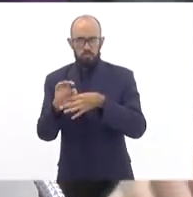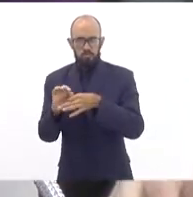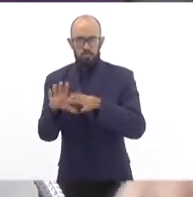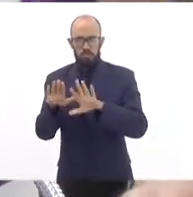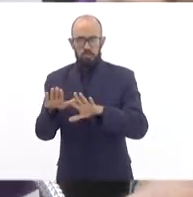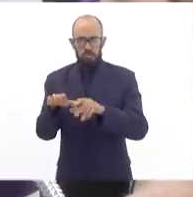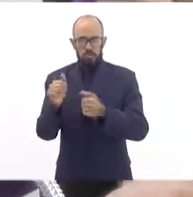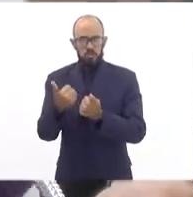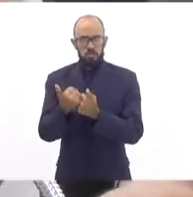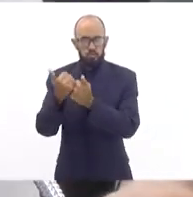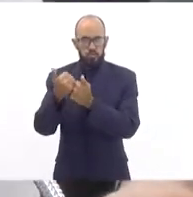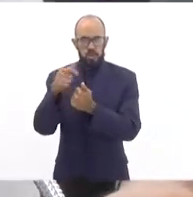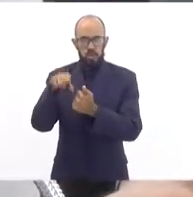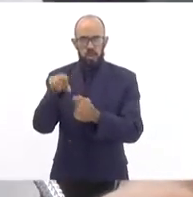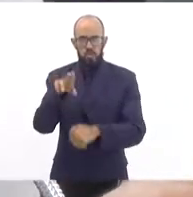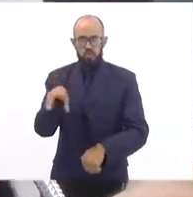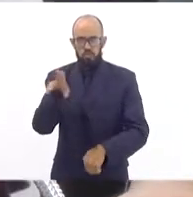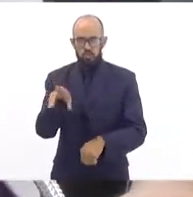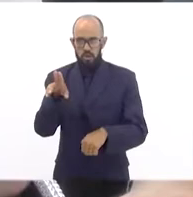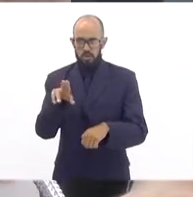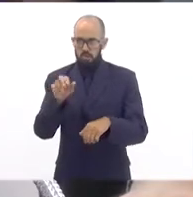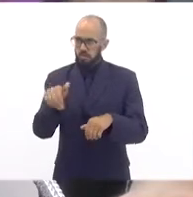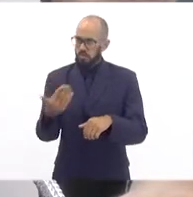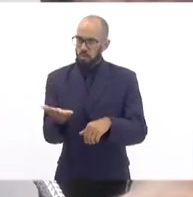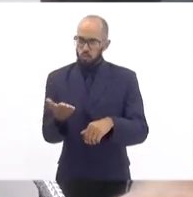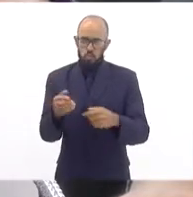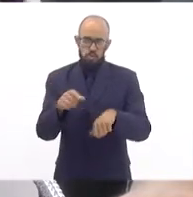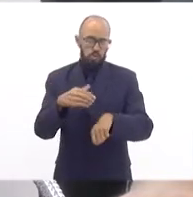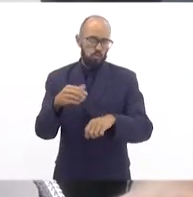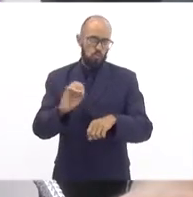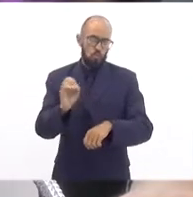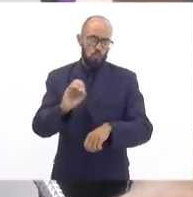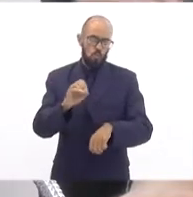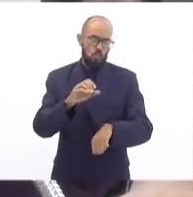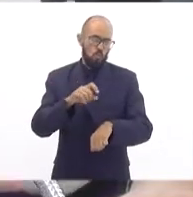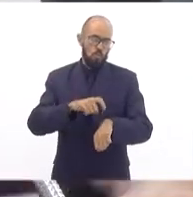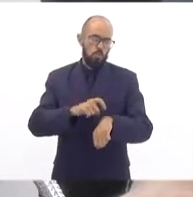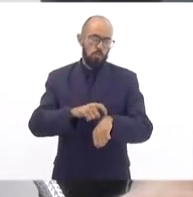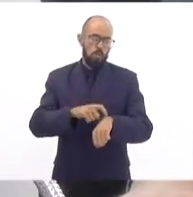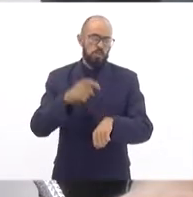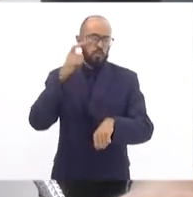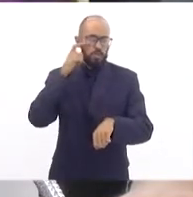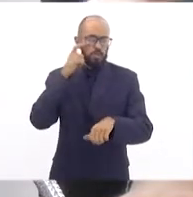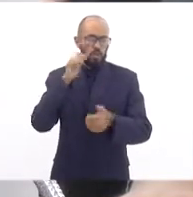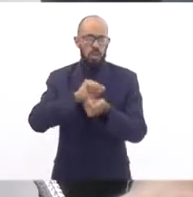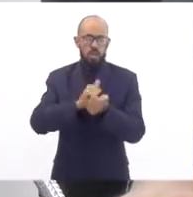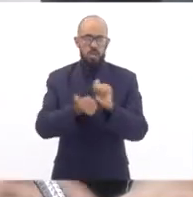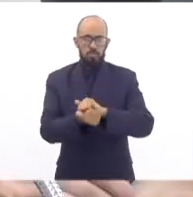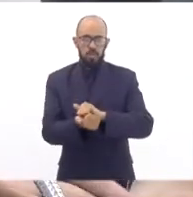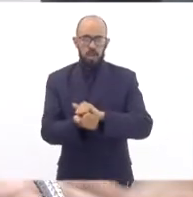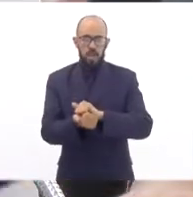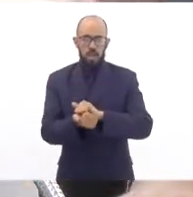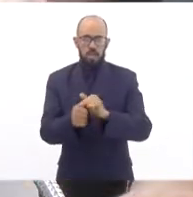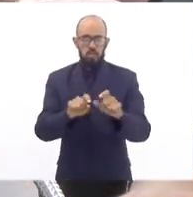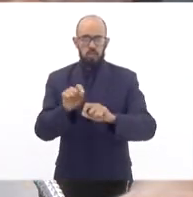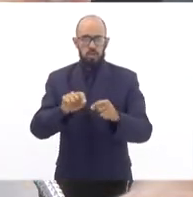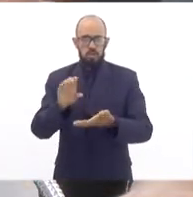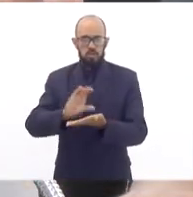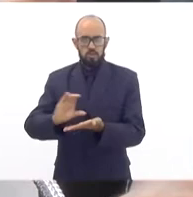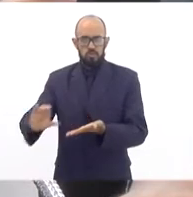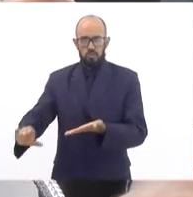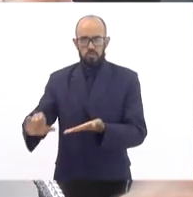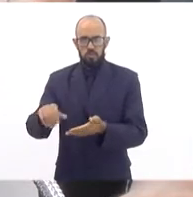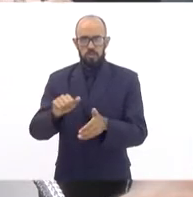sistema são os usuários. Então, em nenhum momento se pensou em adequar, em termos de investimento, os 10 anos,